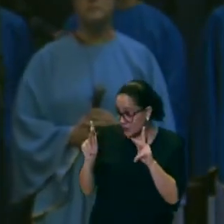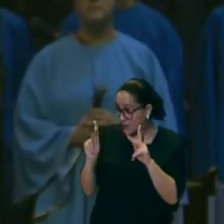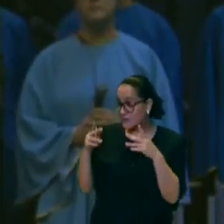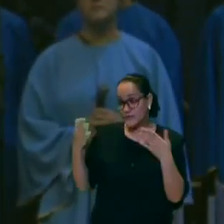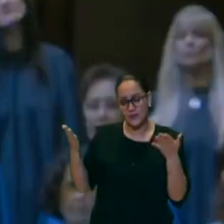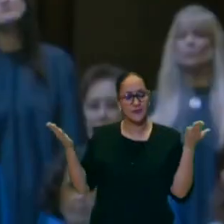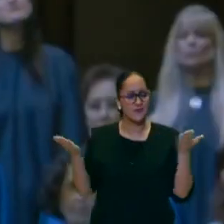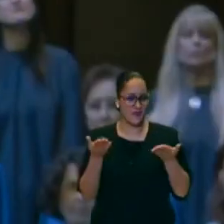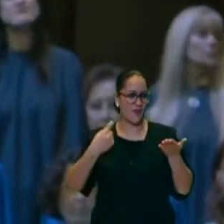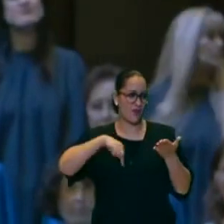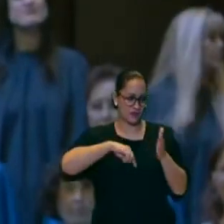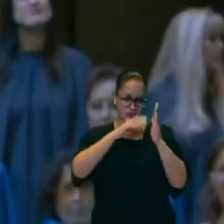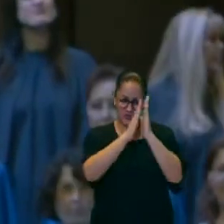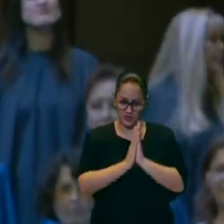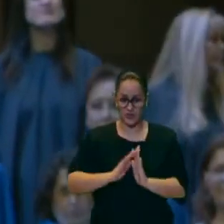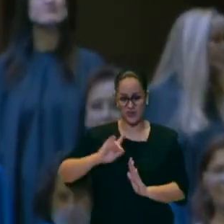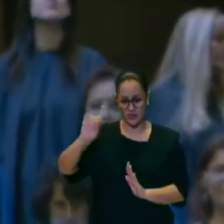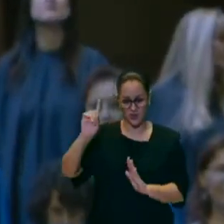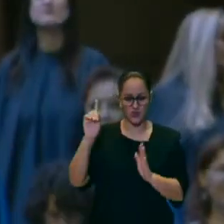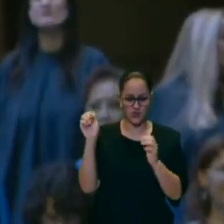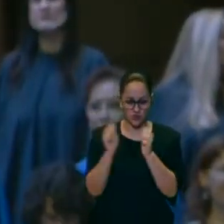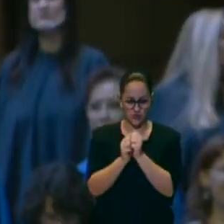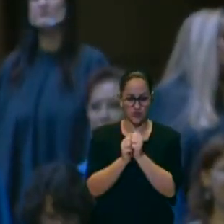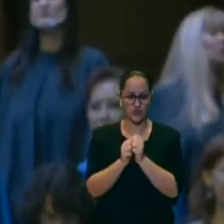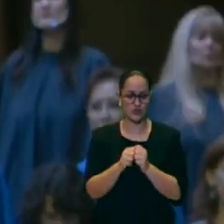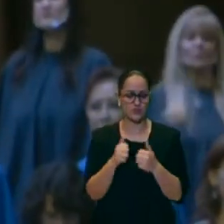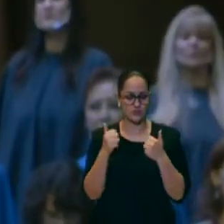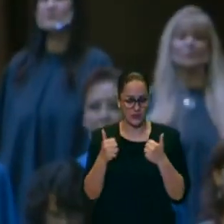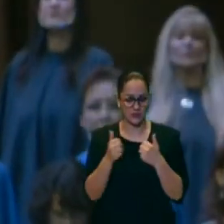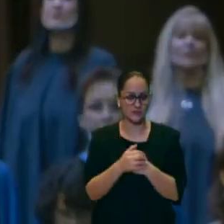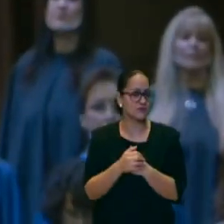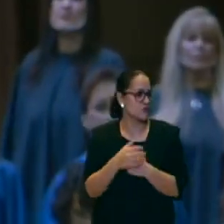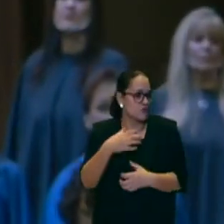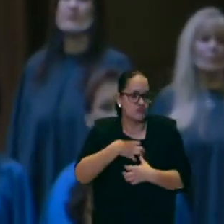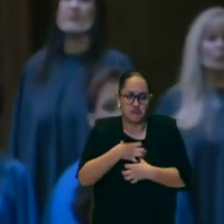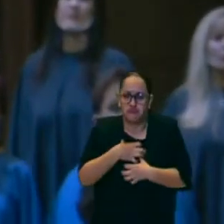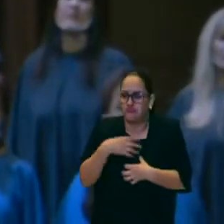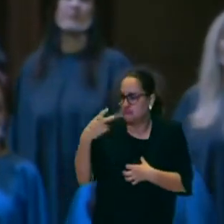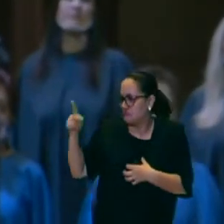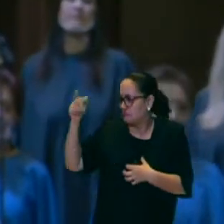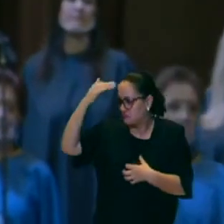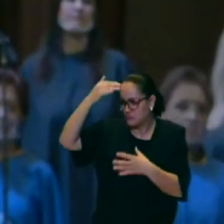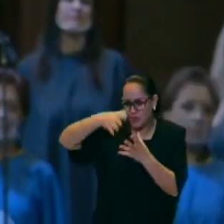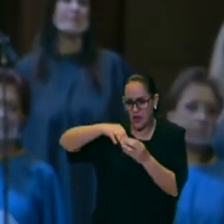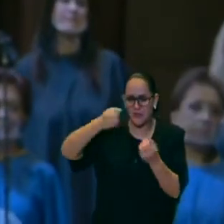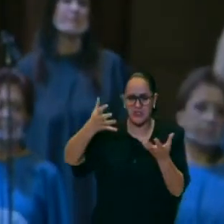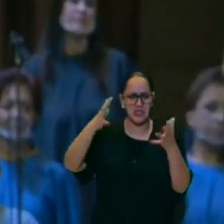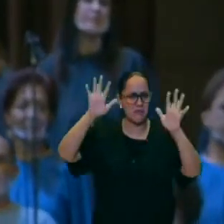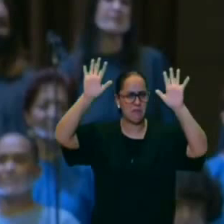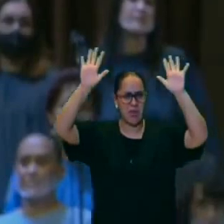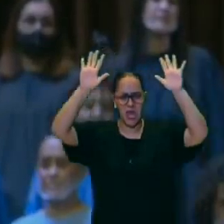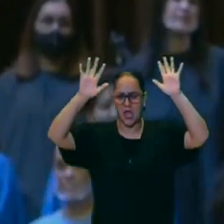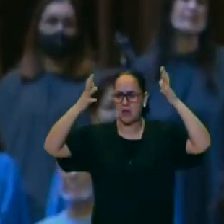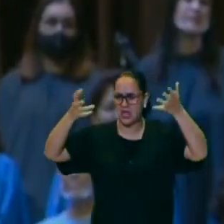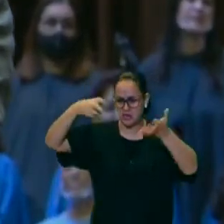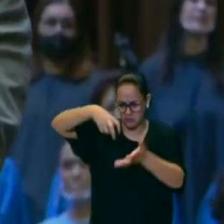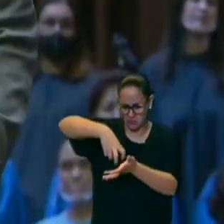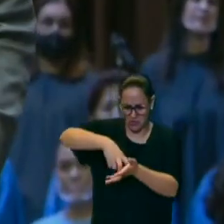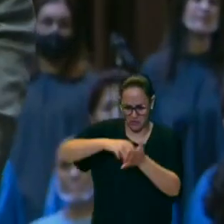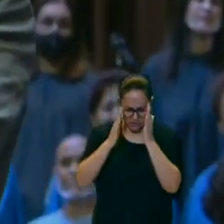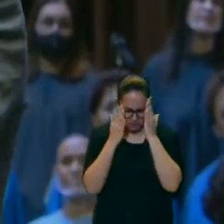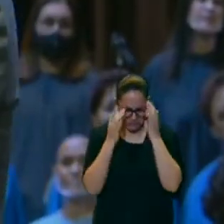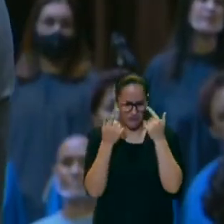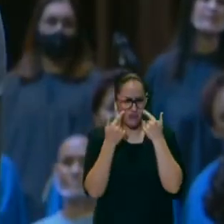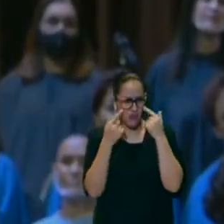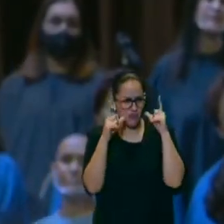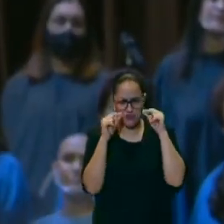Então agora vamos adorar Jesus de todo o coração. Então, do jeito que Deus colocar na sua alma, se você quiser levantar a mão, se você quiser fechar os olhos,